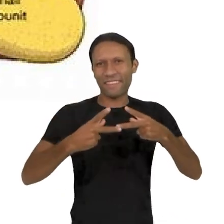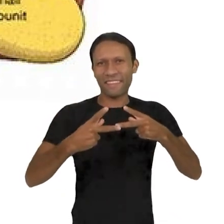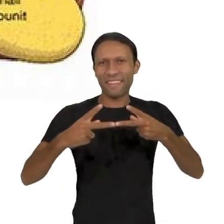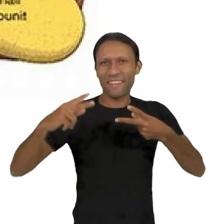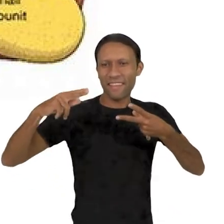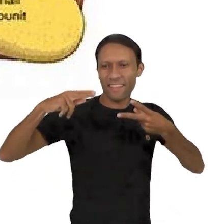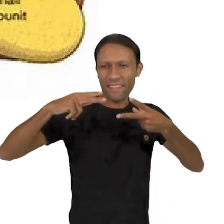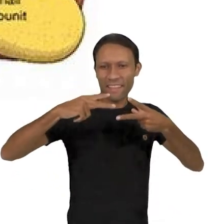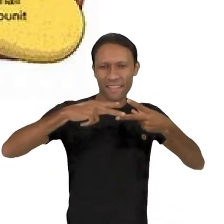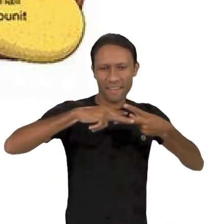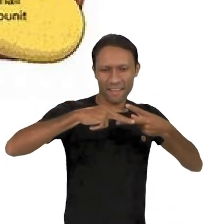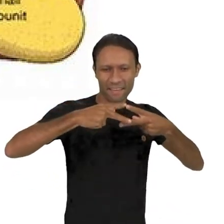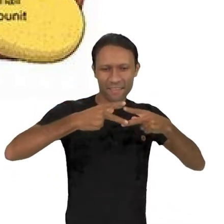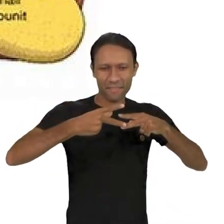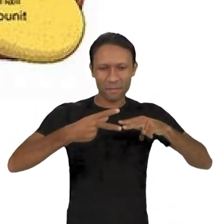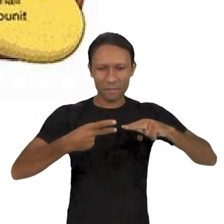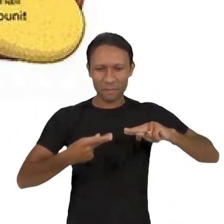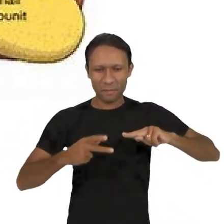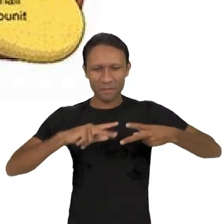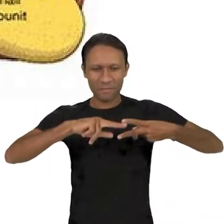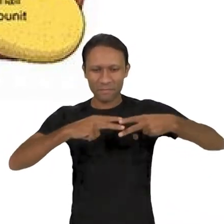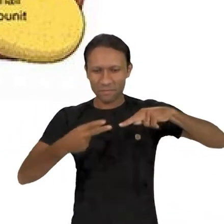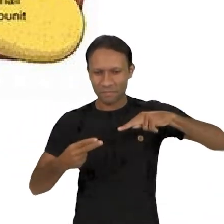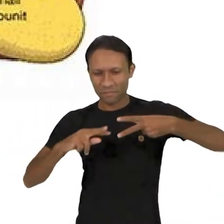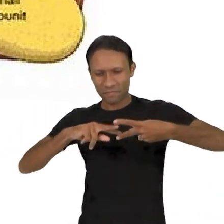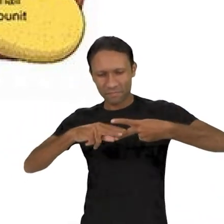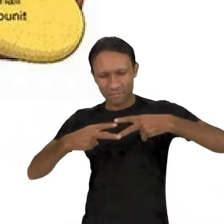cruzando, esse ribossomo cruzando com esses RNA,